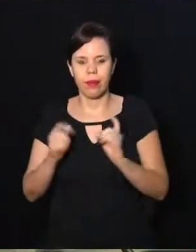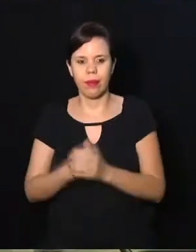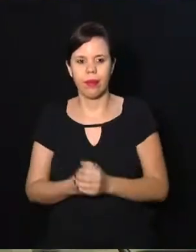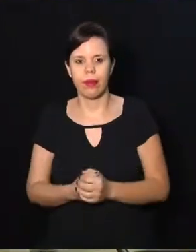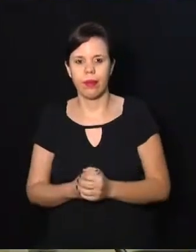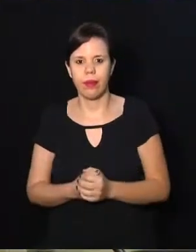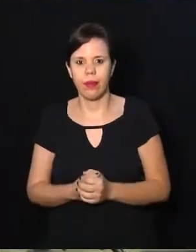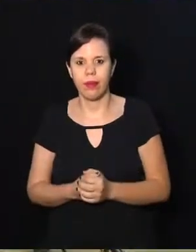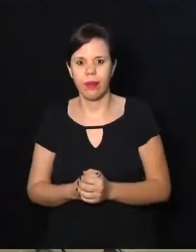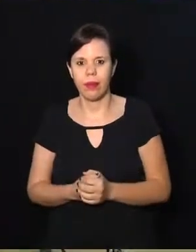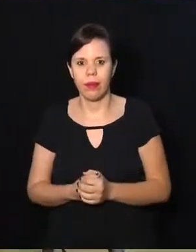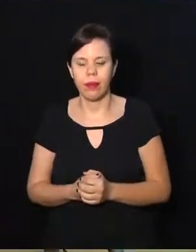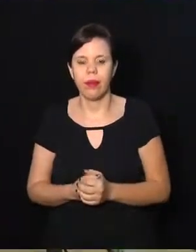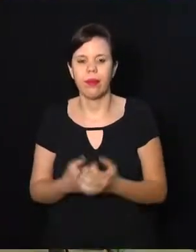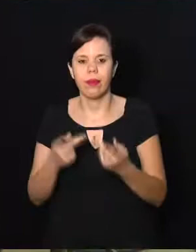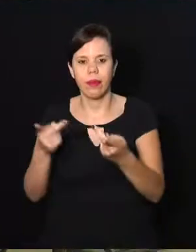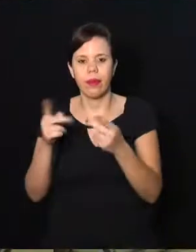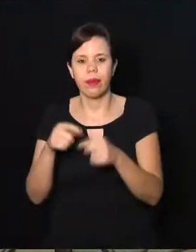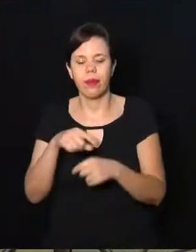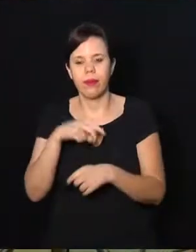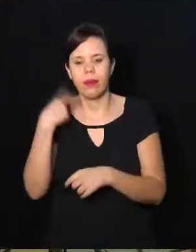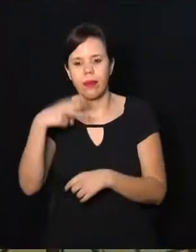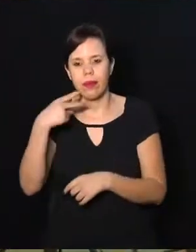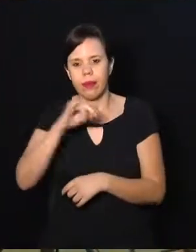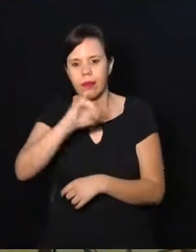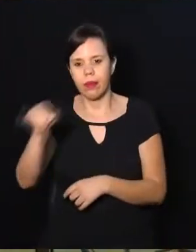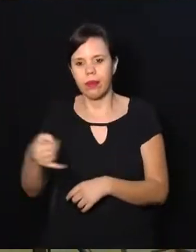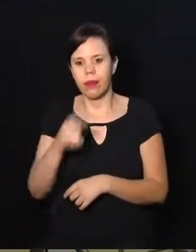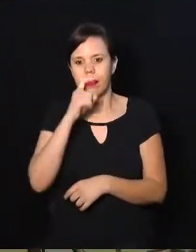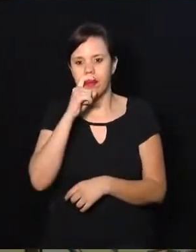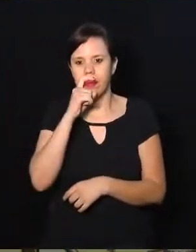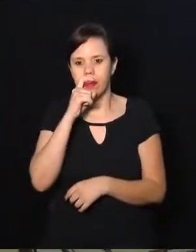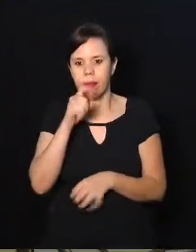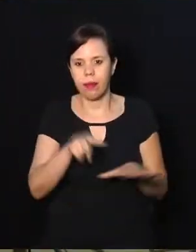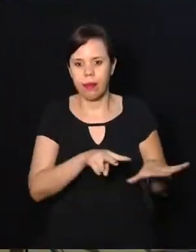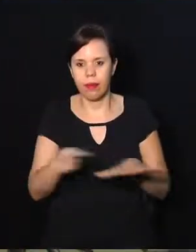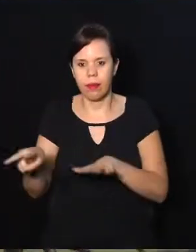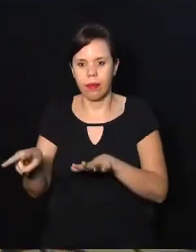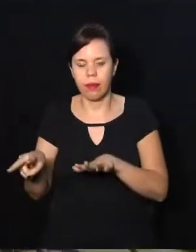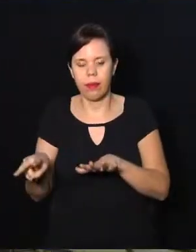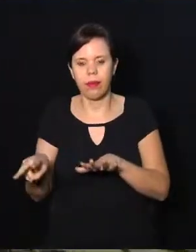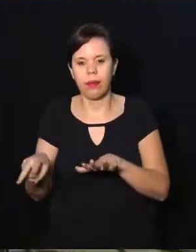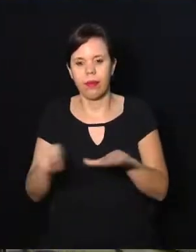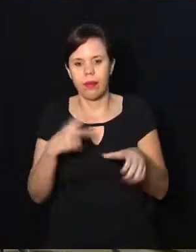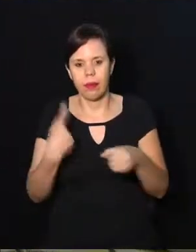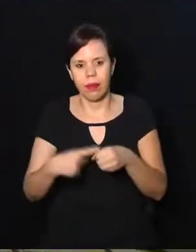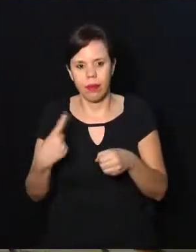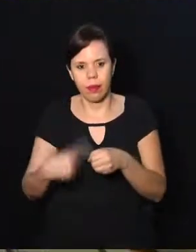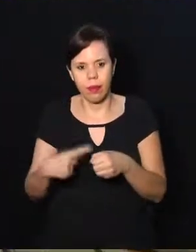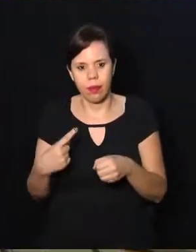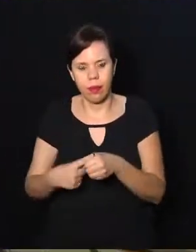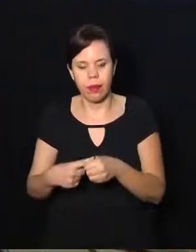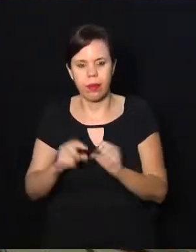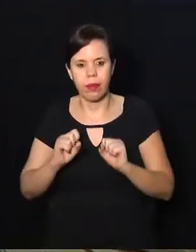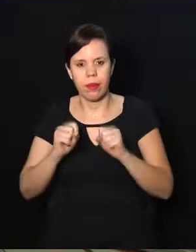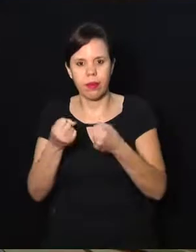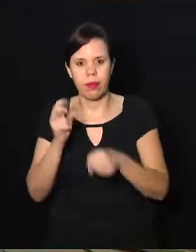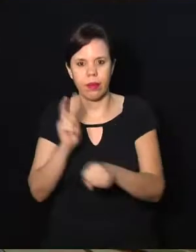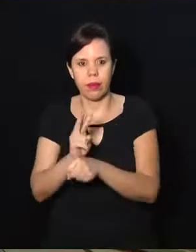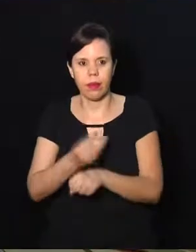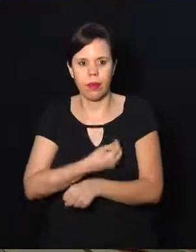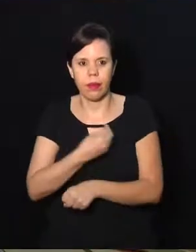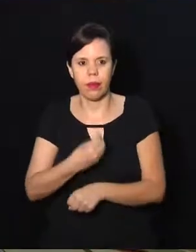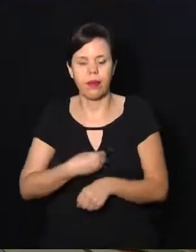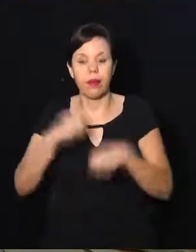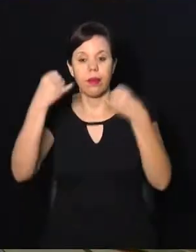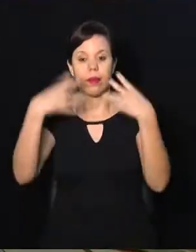parte foi convocada pelo vereador Jorge Schneider, que vai debater aí a Semana Municipal de Defesa e Proteção à Vida. Mas quem vai explicar direitinho